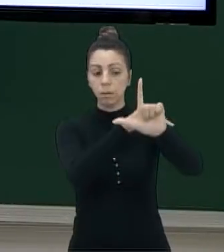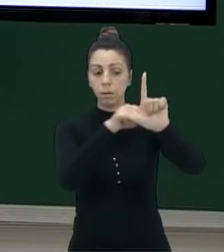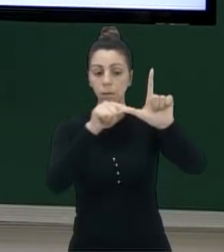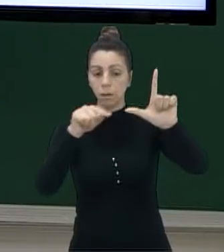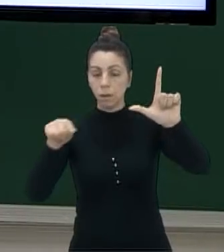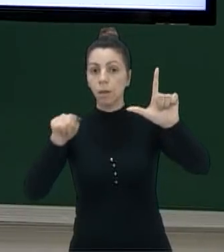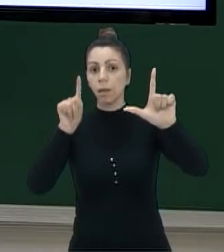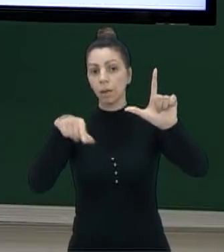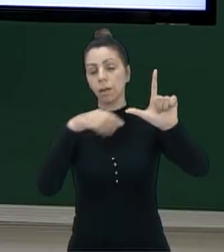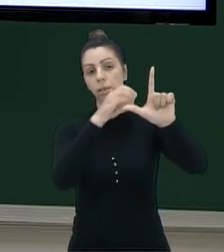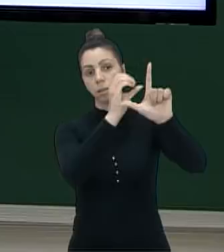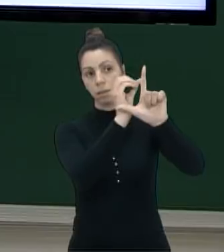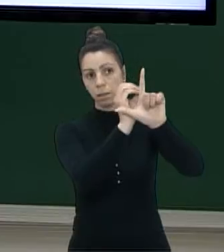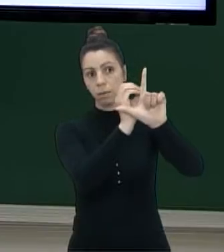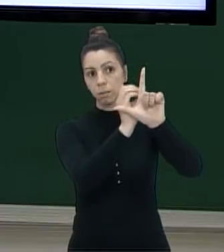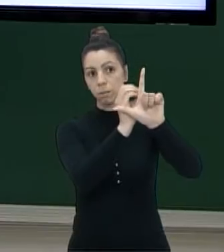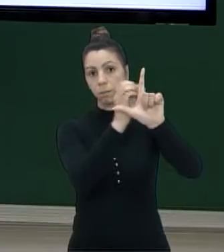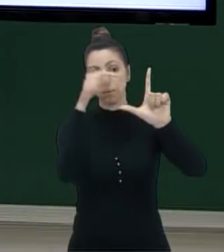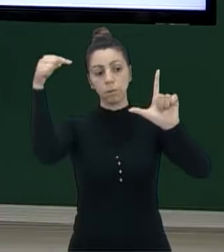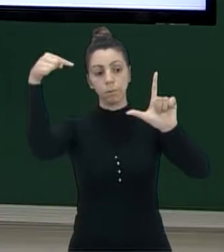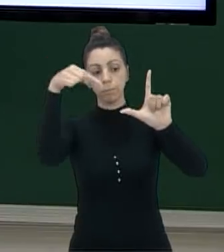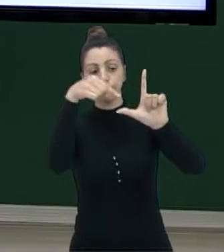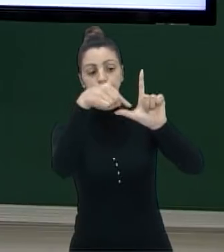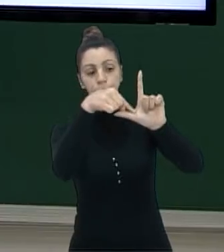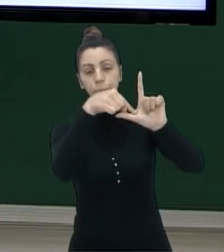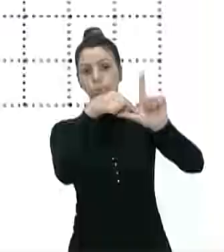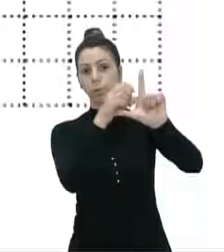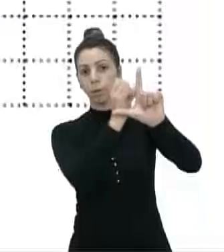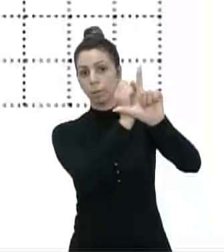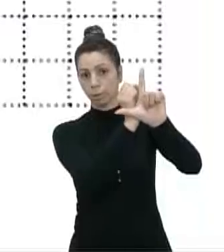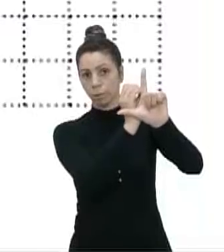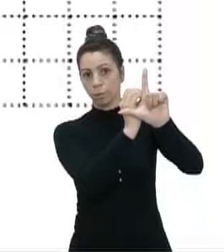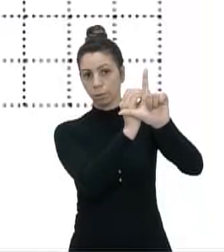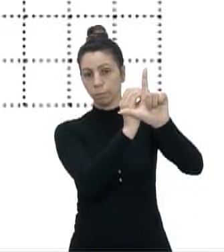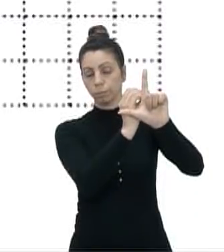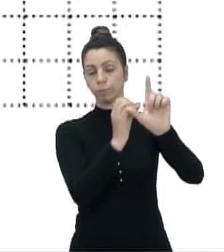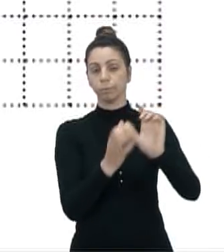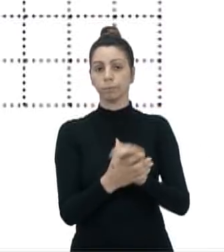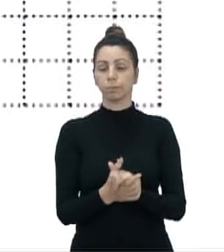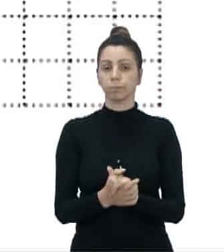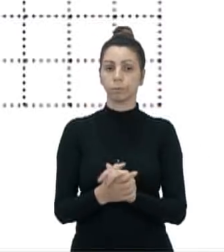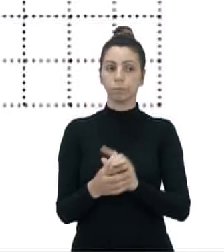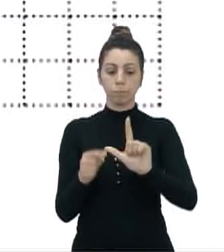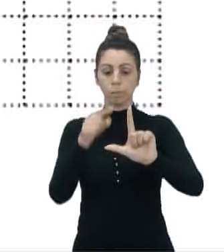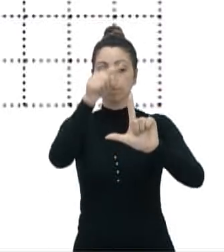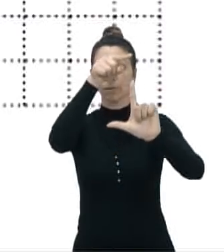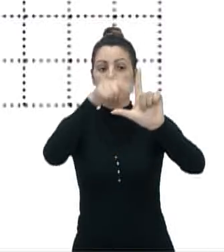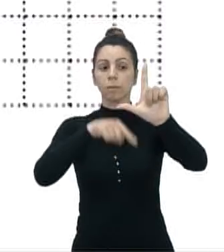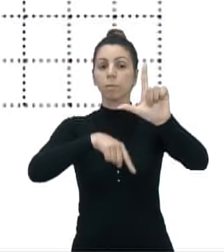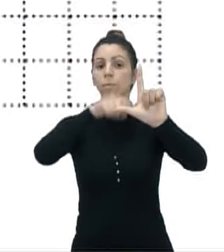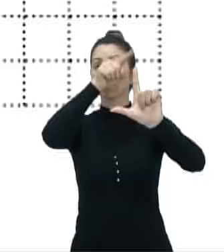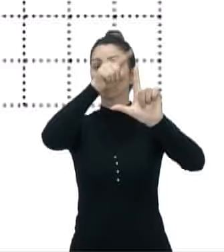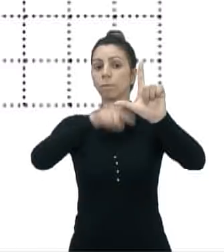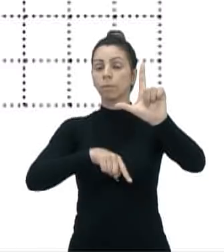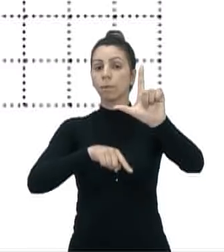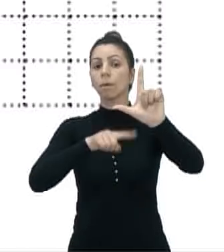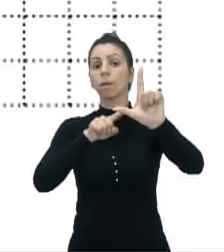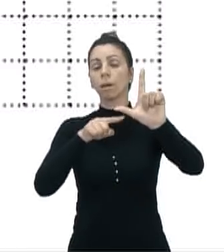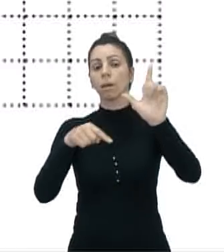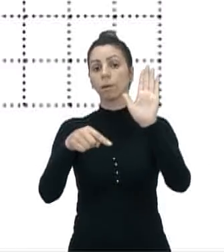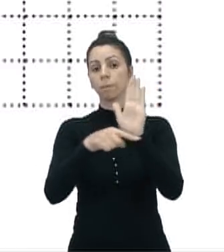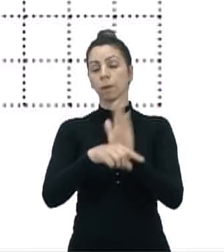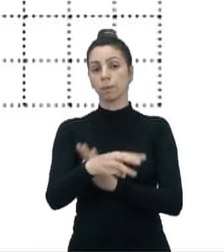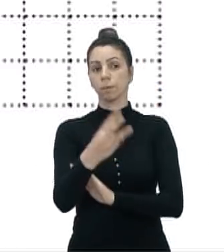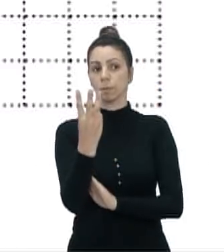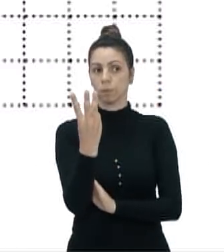já pode identificar que a origem, né, é o 0, abscissa 0. e a ordenada menos 3. Aquilo que a gente